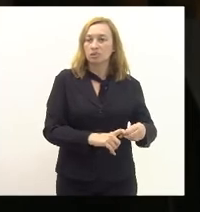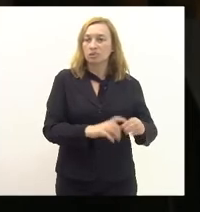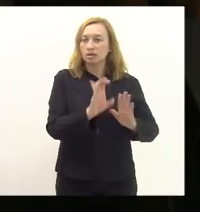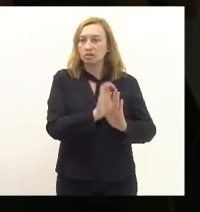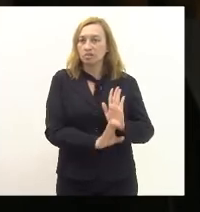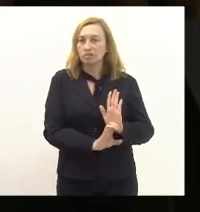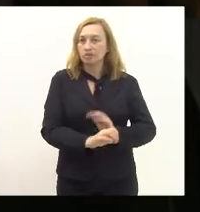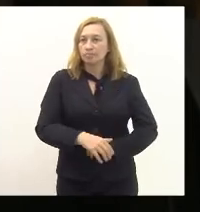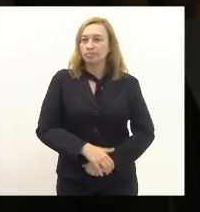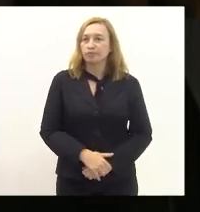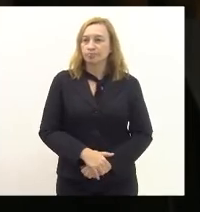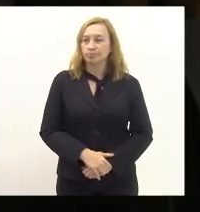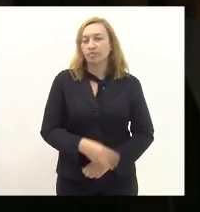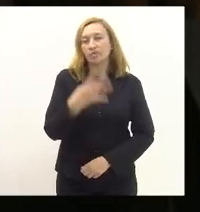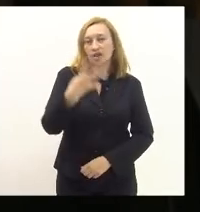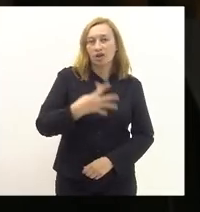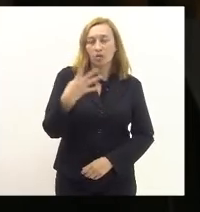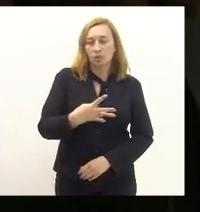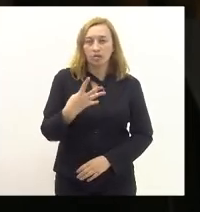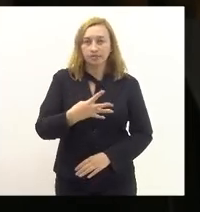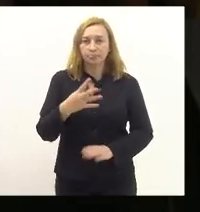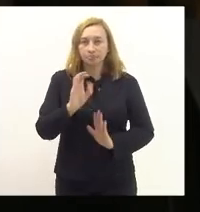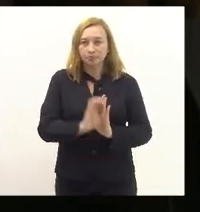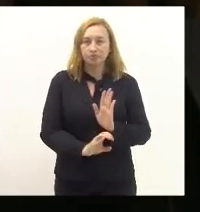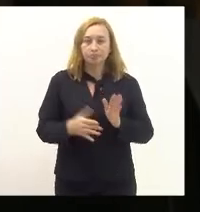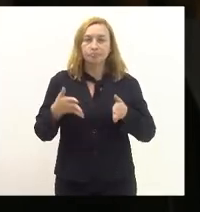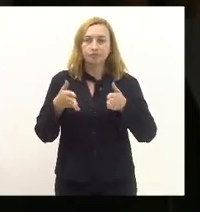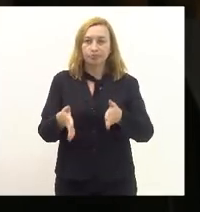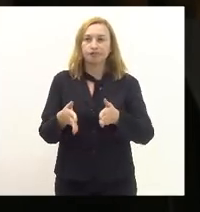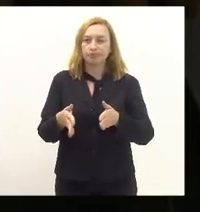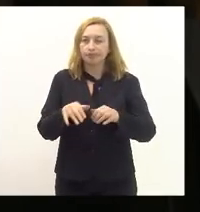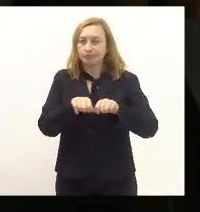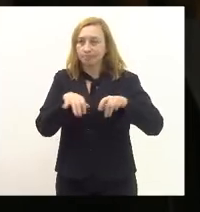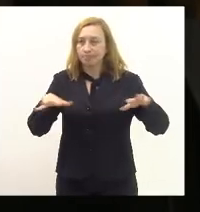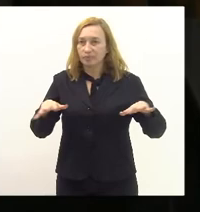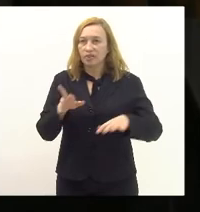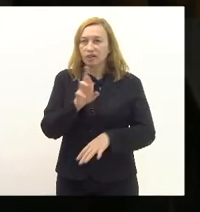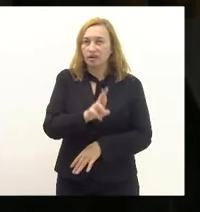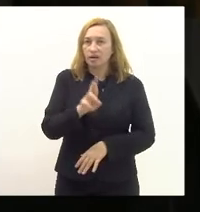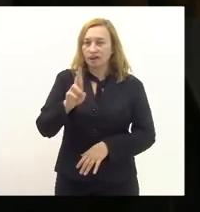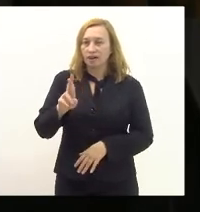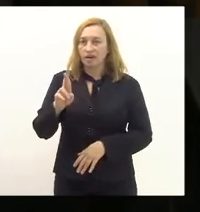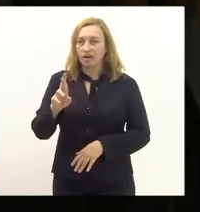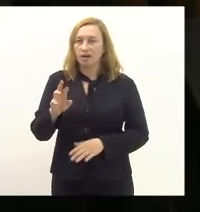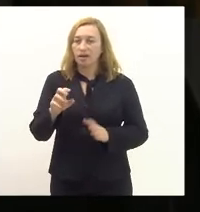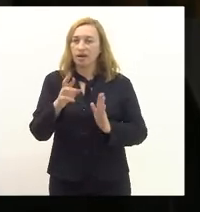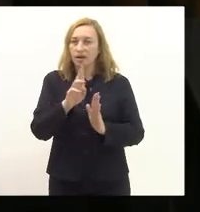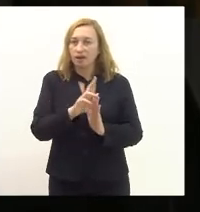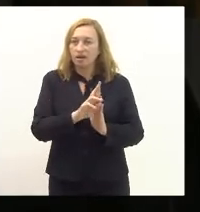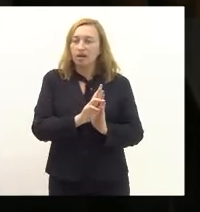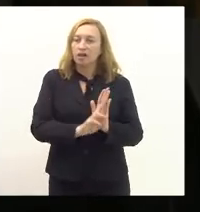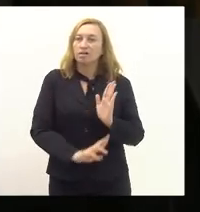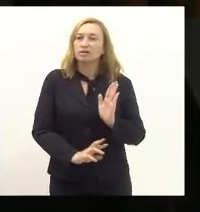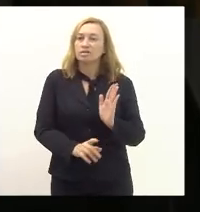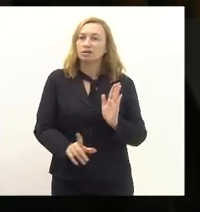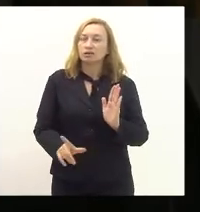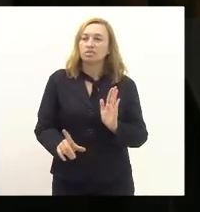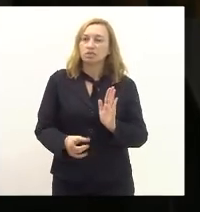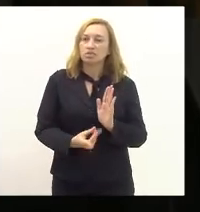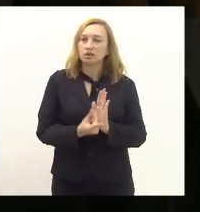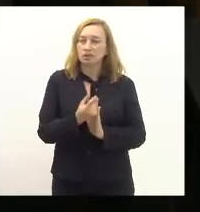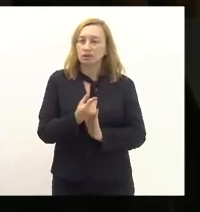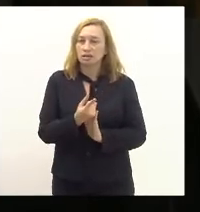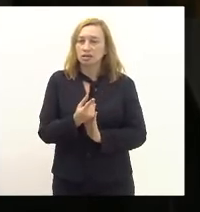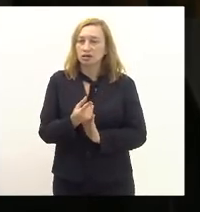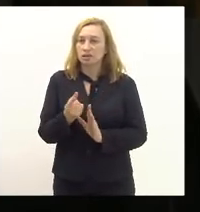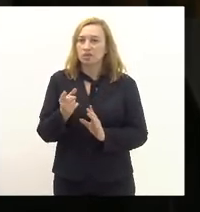intuito. Uma quarta emenda que eu queria focar aqui é a publicação do RERL, que é o Relatório Resumido de Educação Orçamentária, de